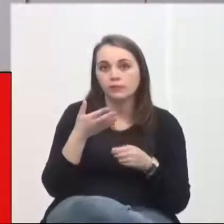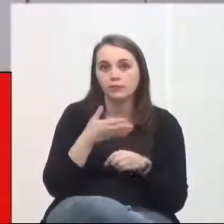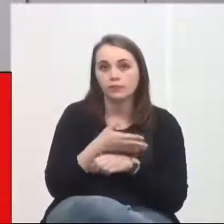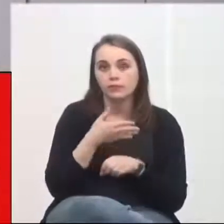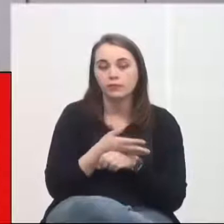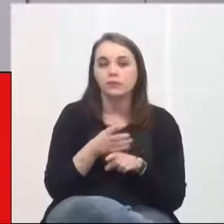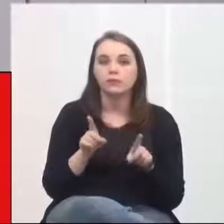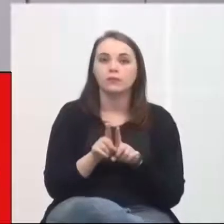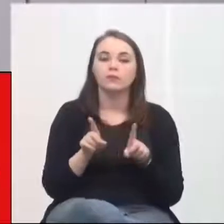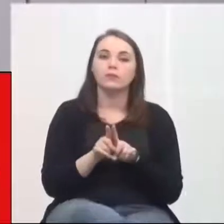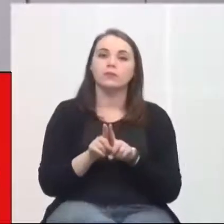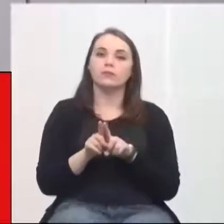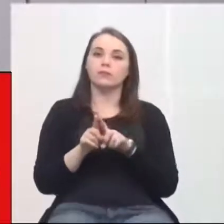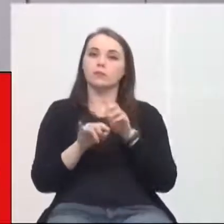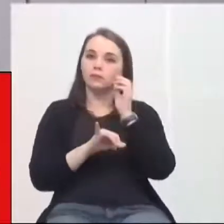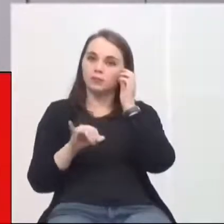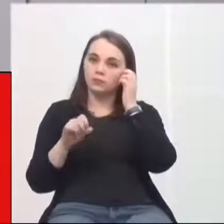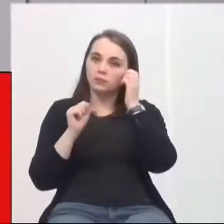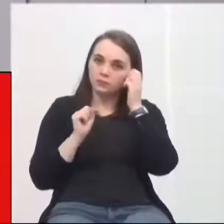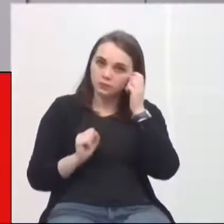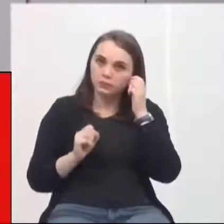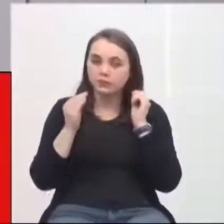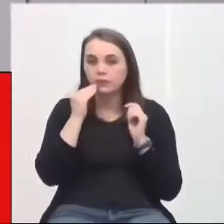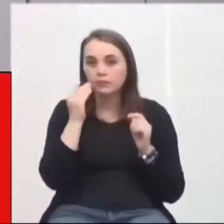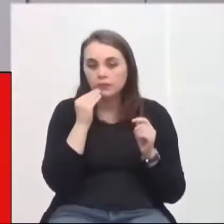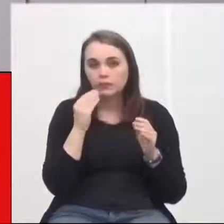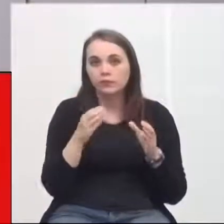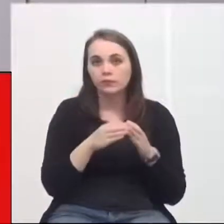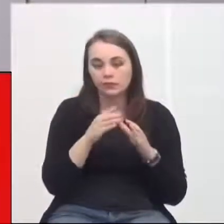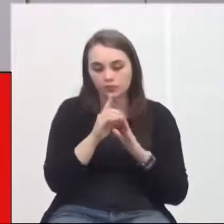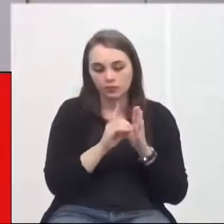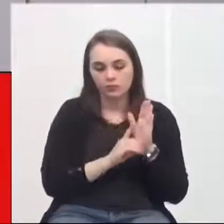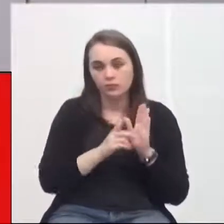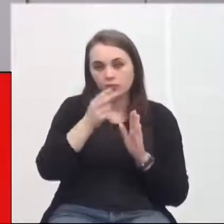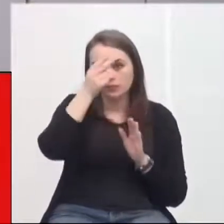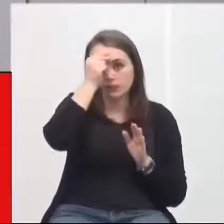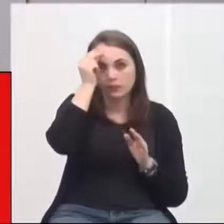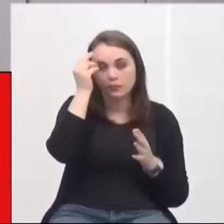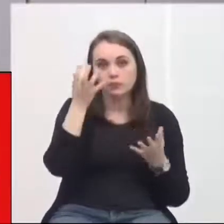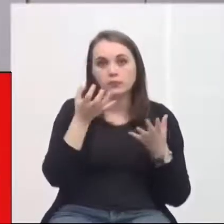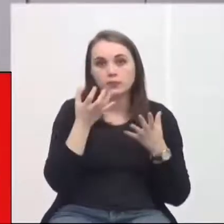participar. Inclusive, se fosse o caso, é claro que a comissão é o decreto do prefeito,